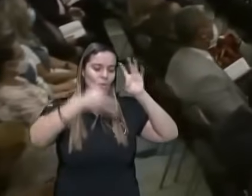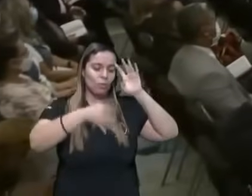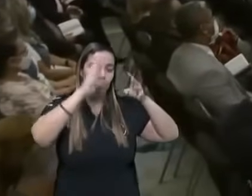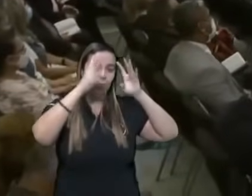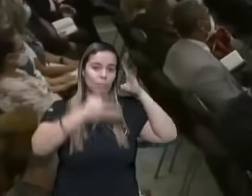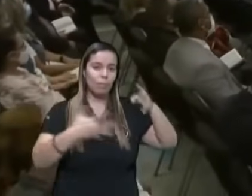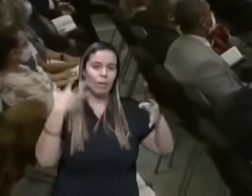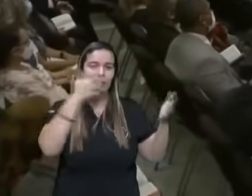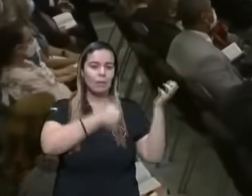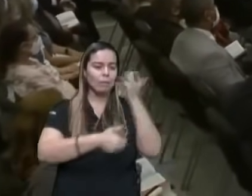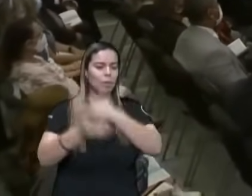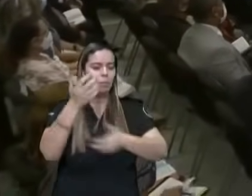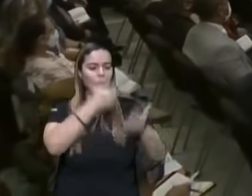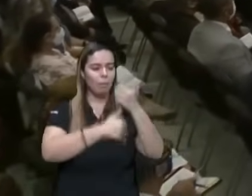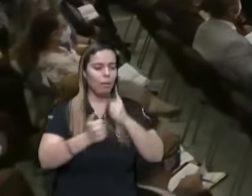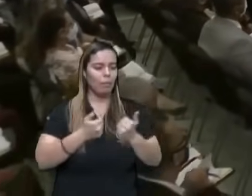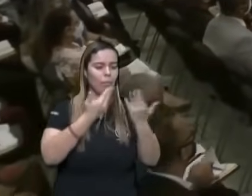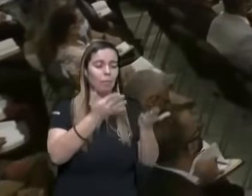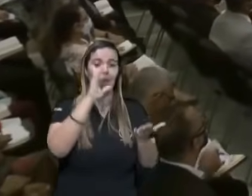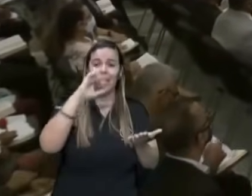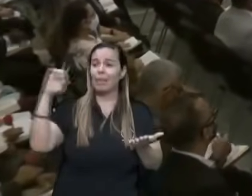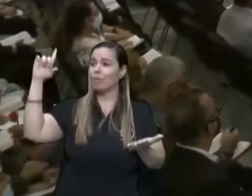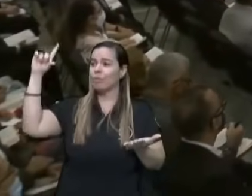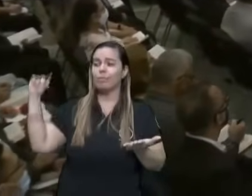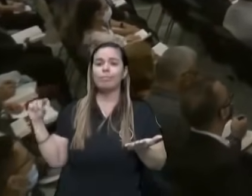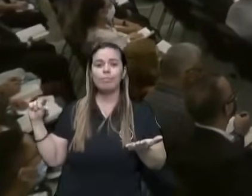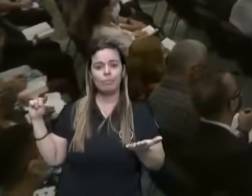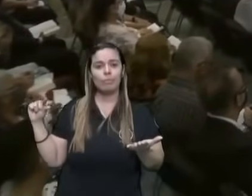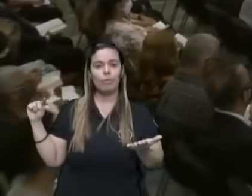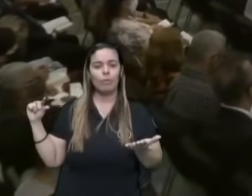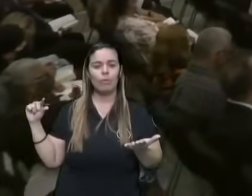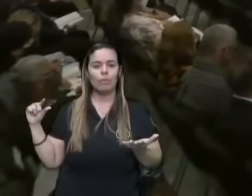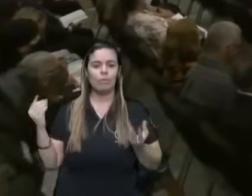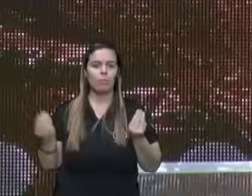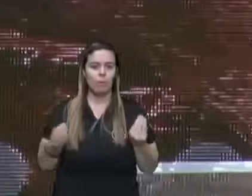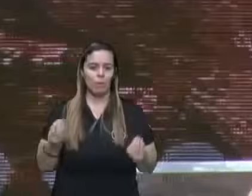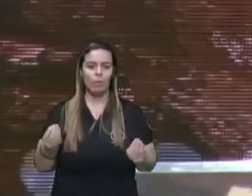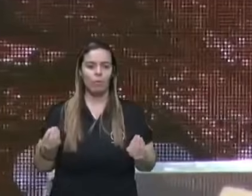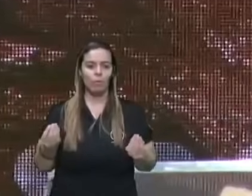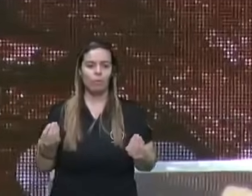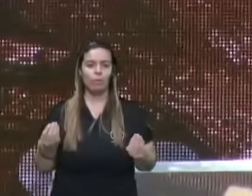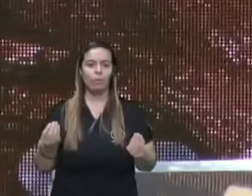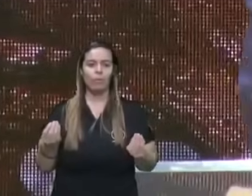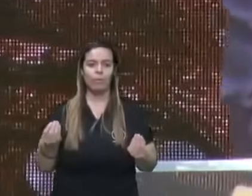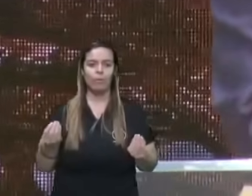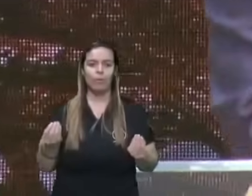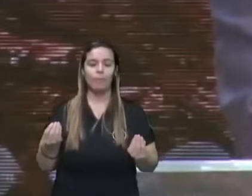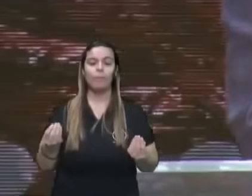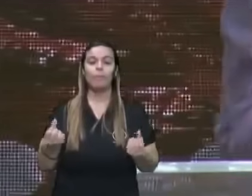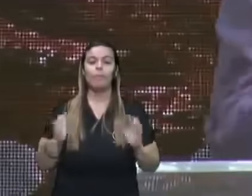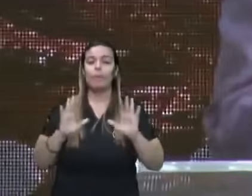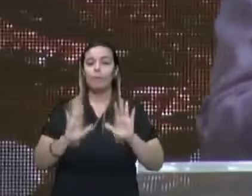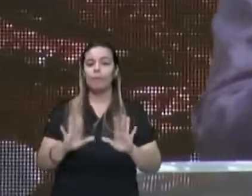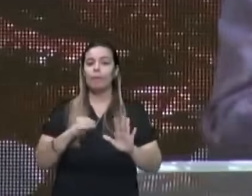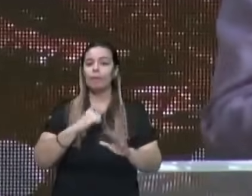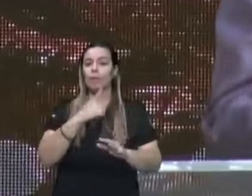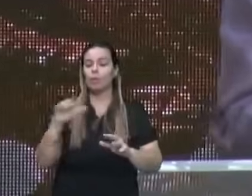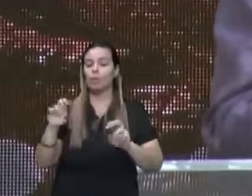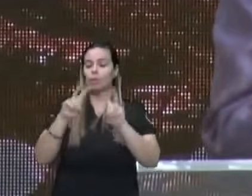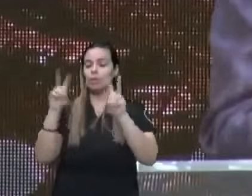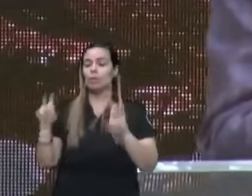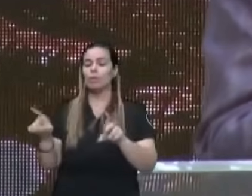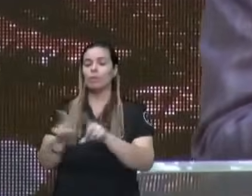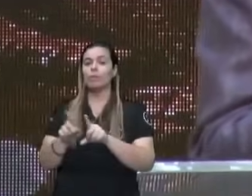mais saídas do que o próprio Deus. É essa aqui que é a questão. E aí ele vai dizer uma outra coisa, que elas estão